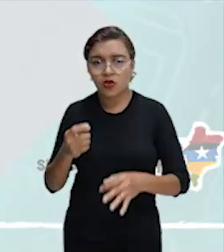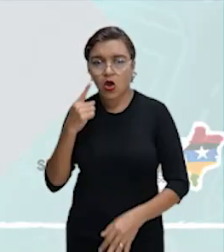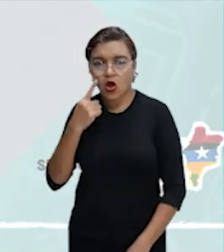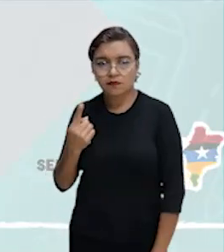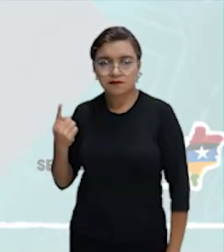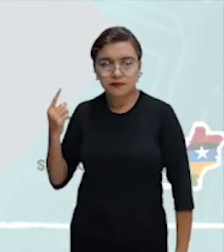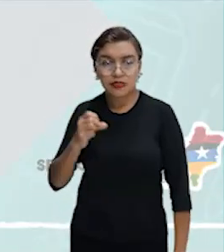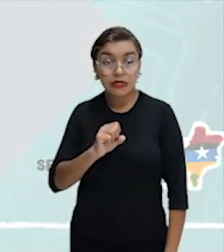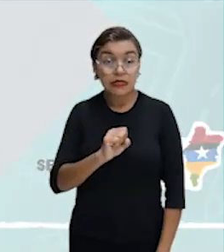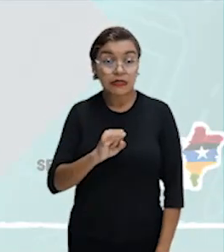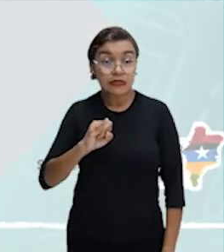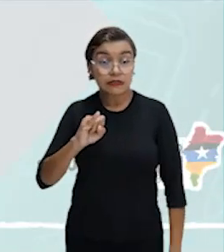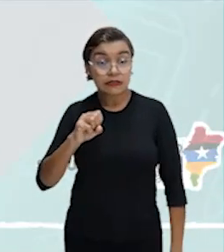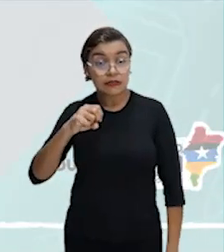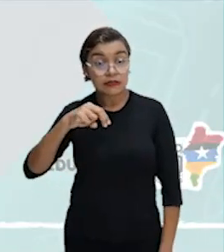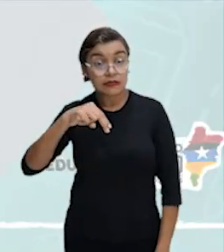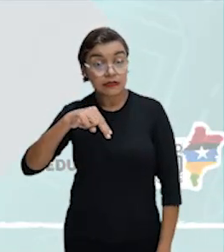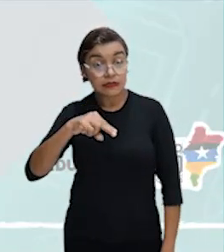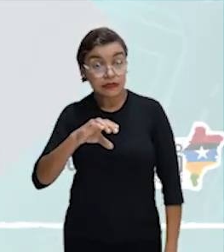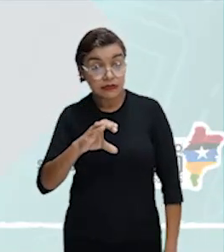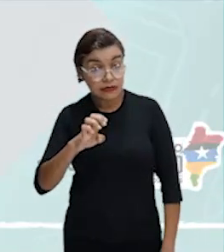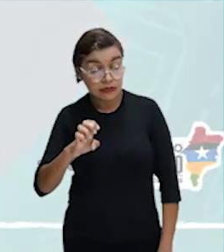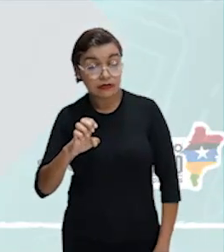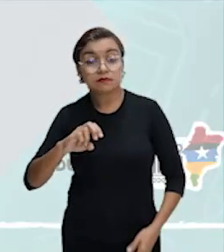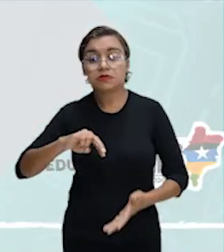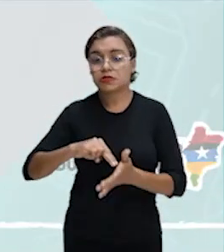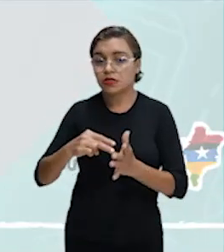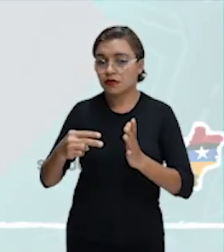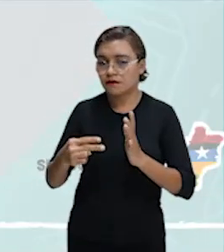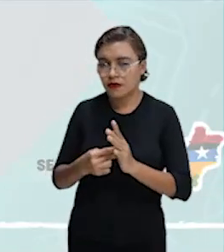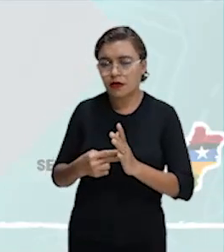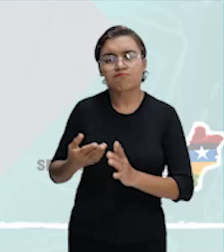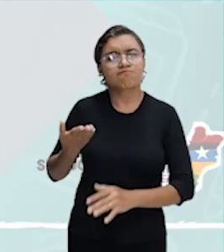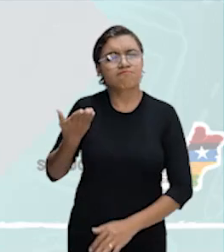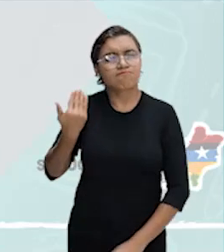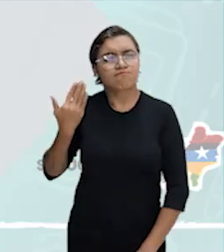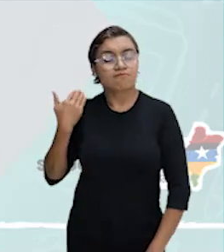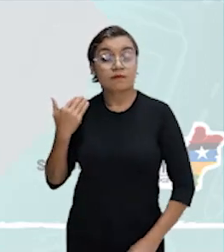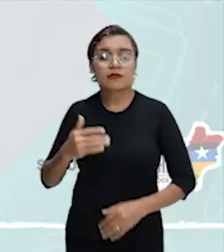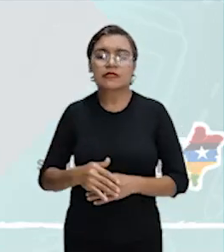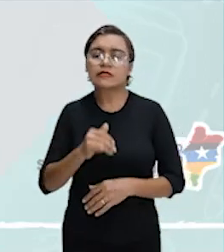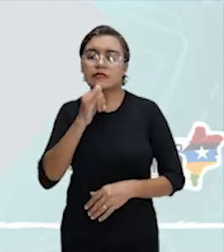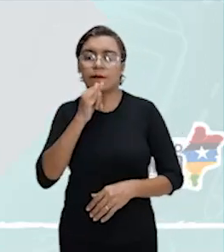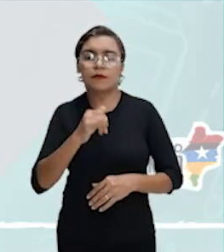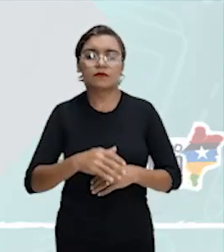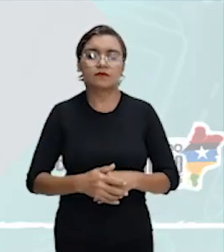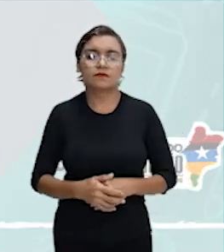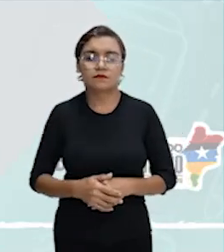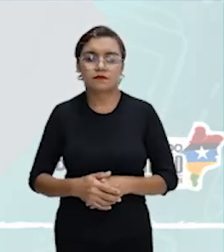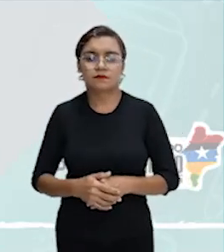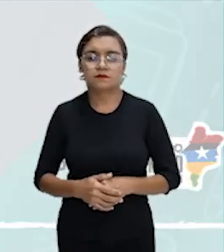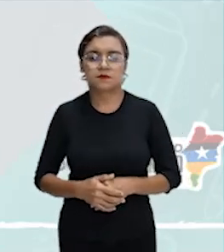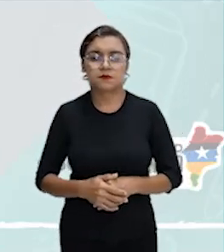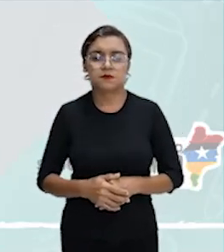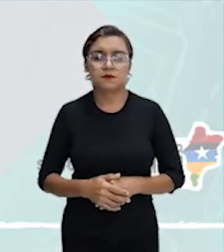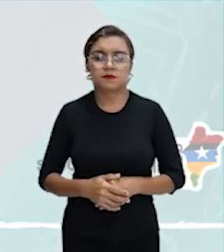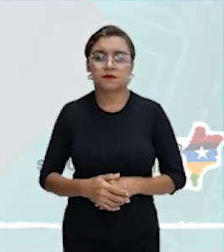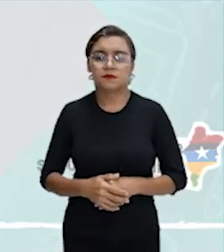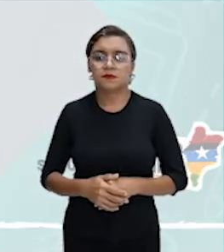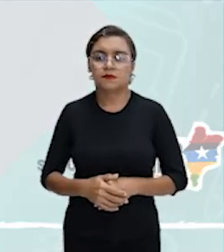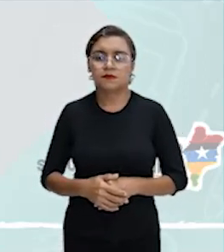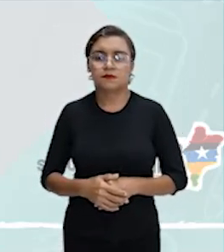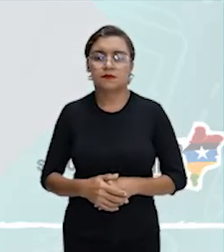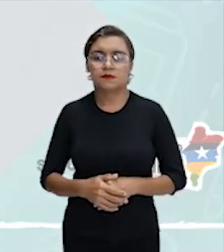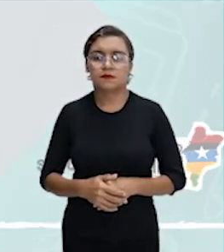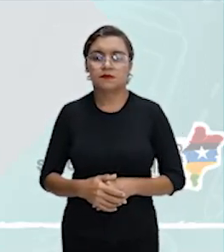desde, serve para representar um ponto específico no passado. Então, por exemplo, he has worked in Chicago